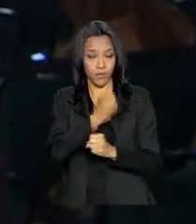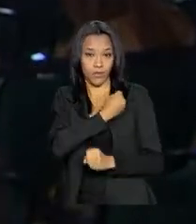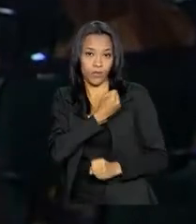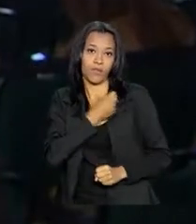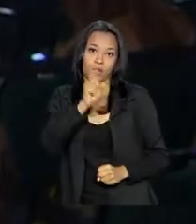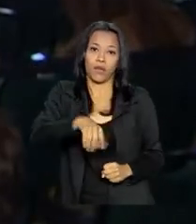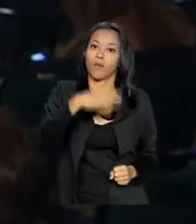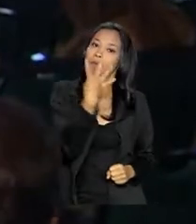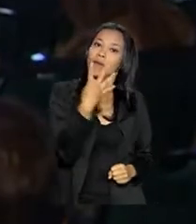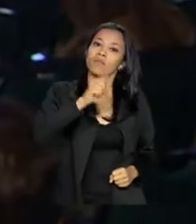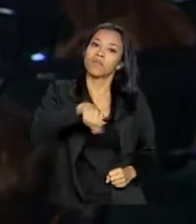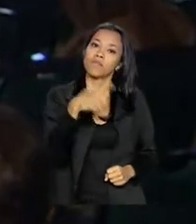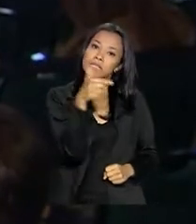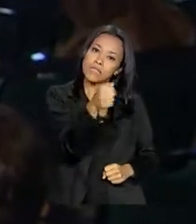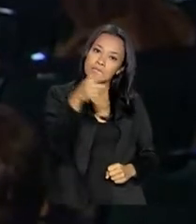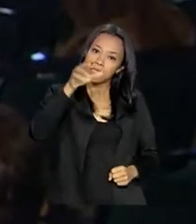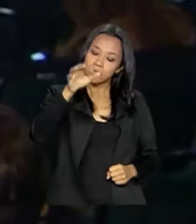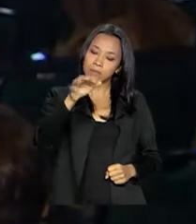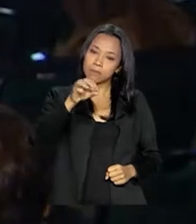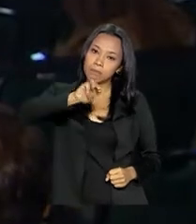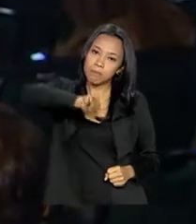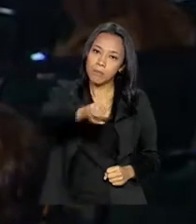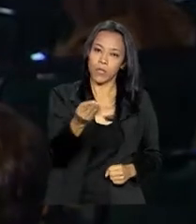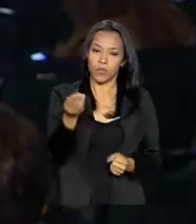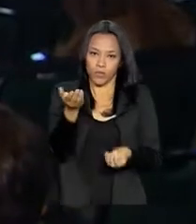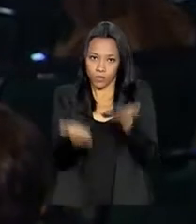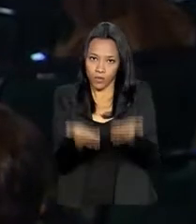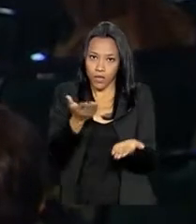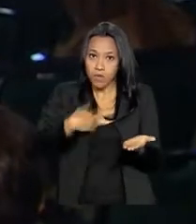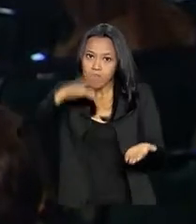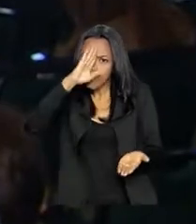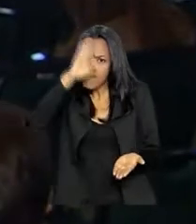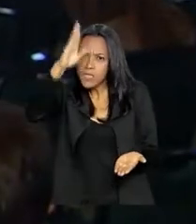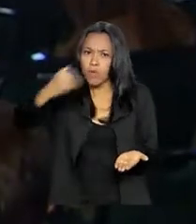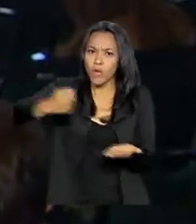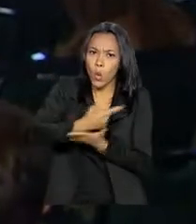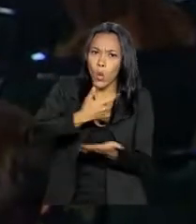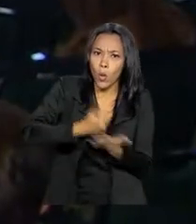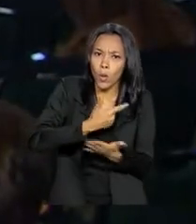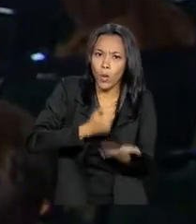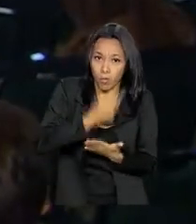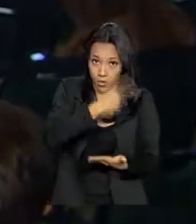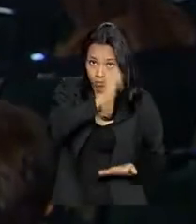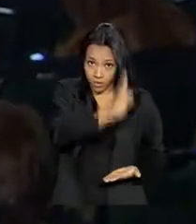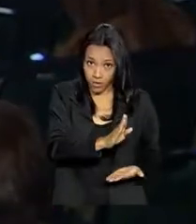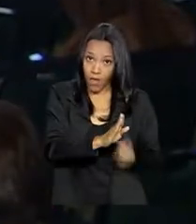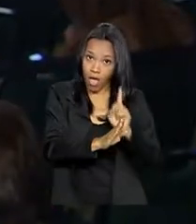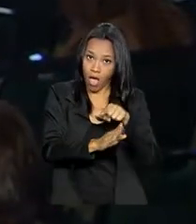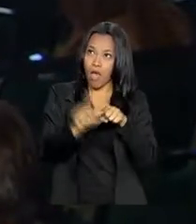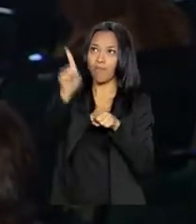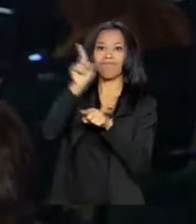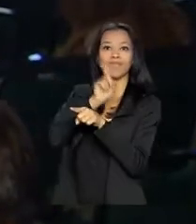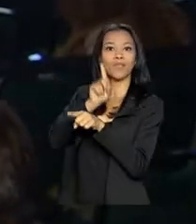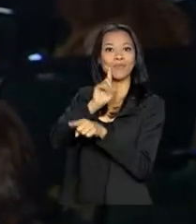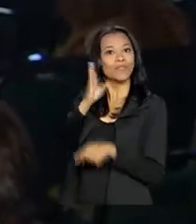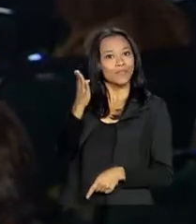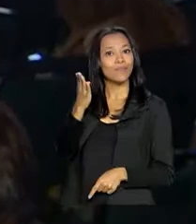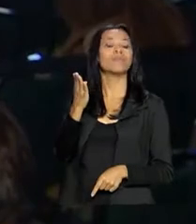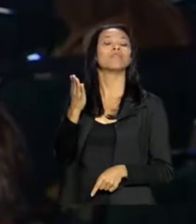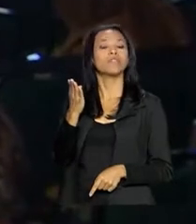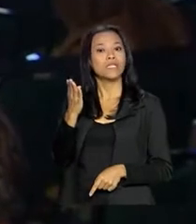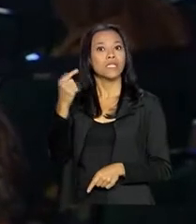4,7 milhões de toneladas. E um dos principais compradores desse produto aqui no Brasil é os Estados Unidos, que chegou